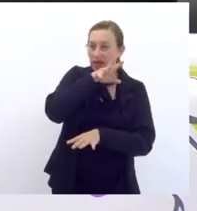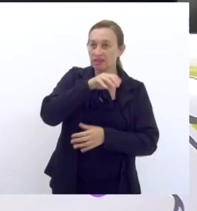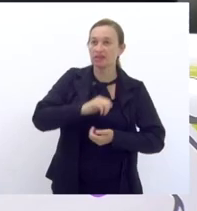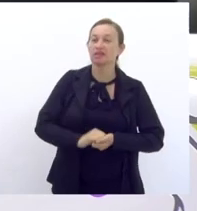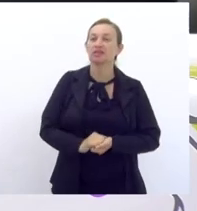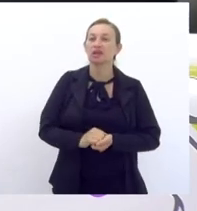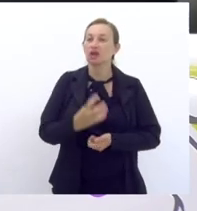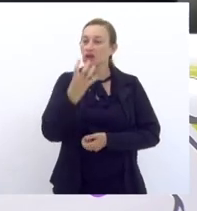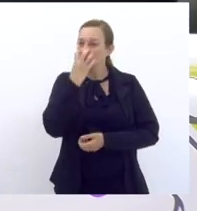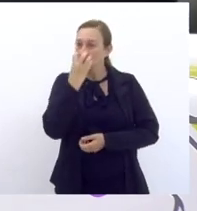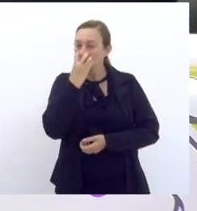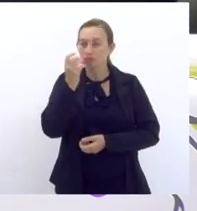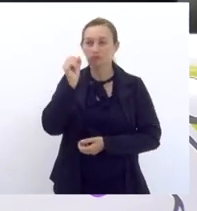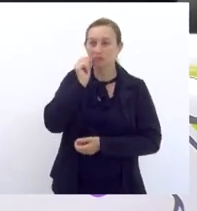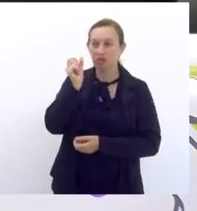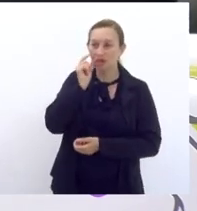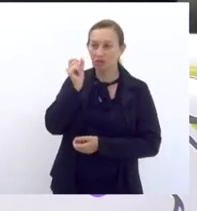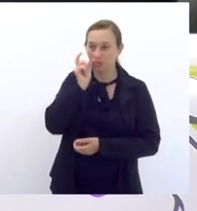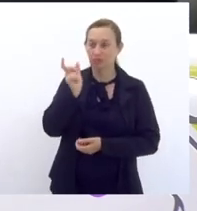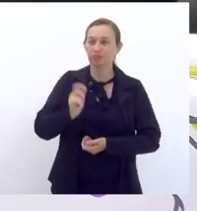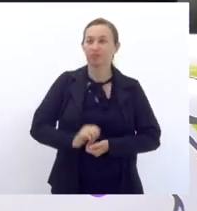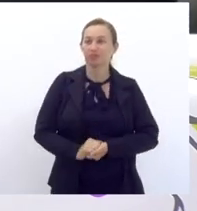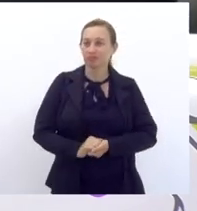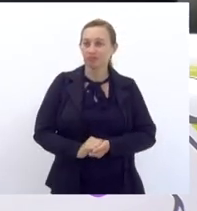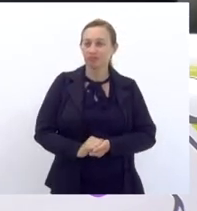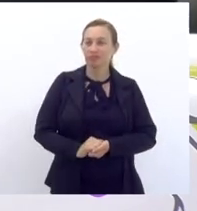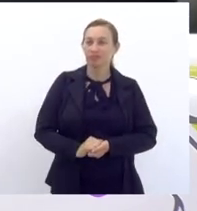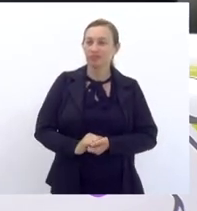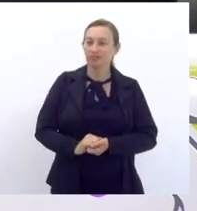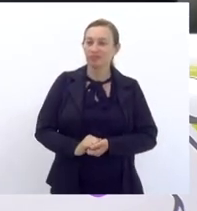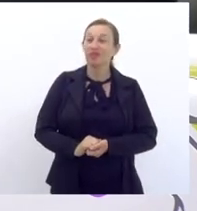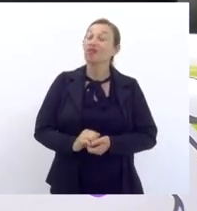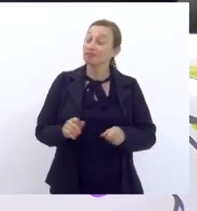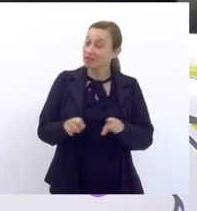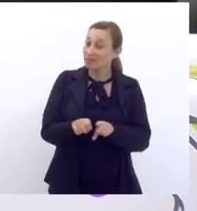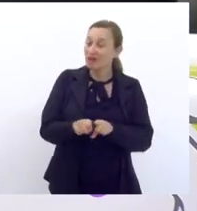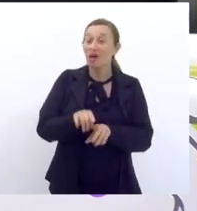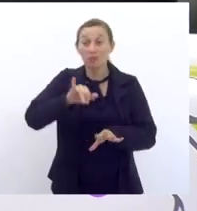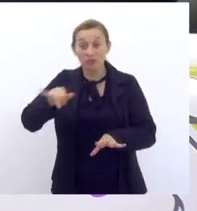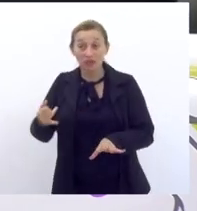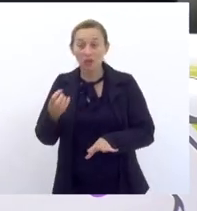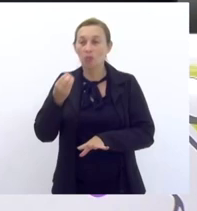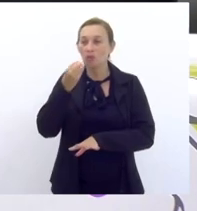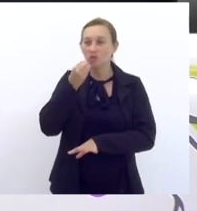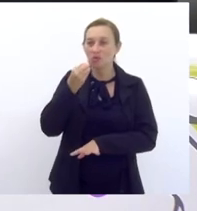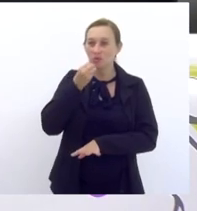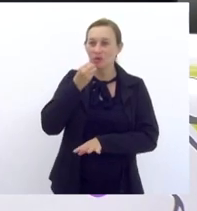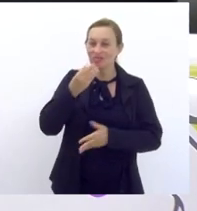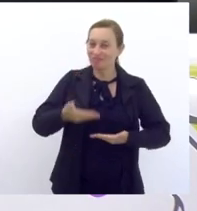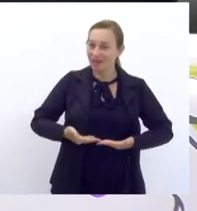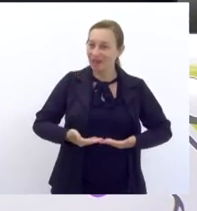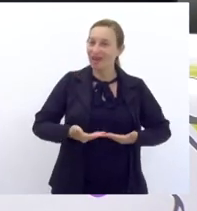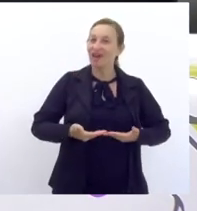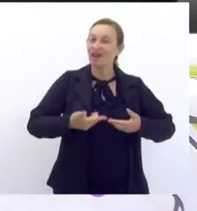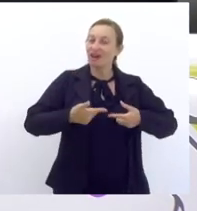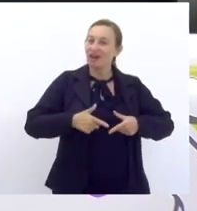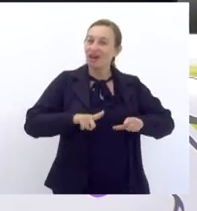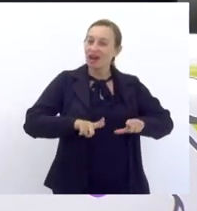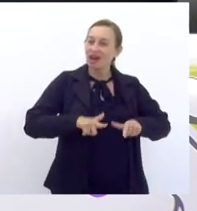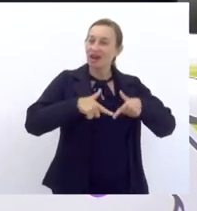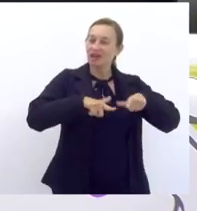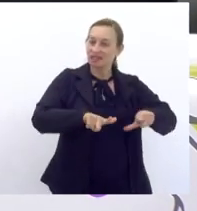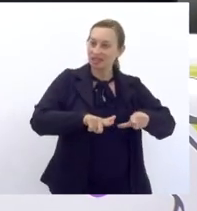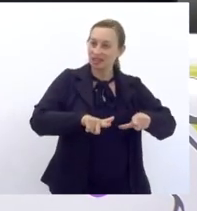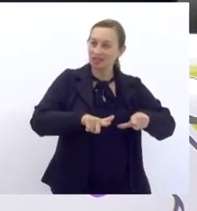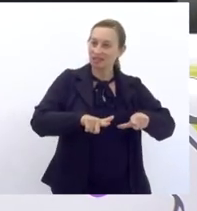cães e gatos nesse ato aproveitaremos também oportunidade para realizar entrega da Moção